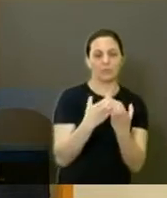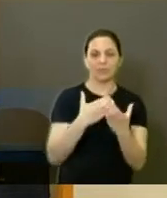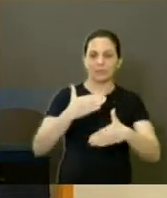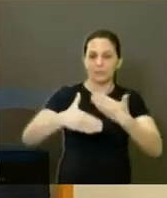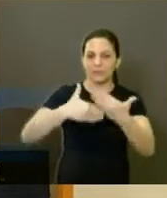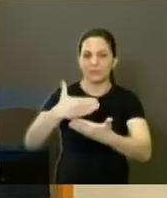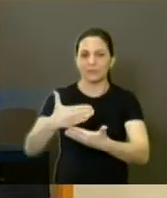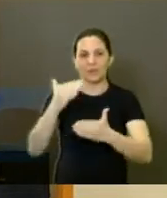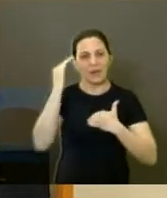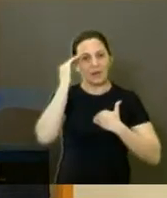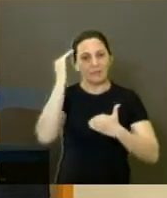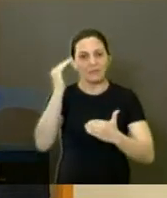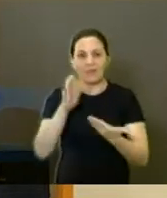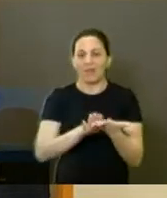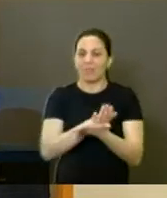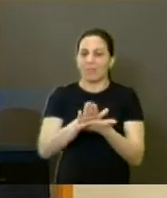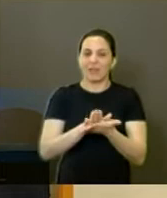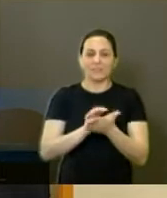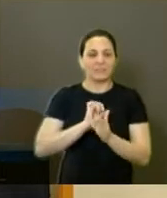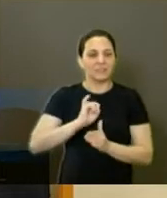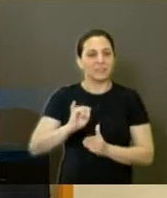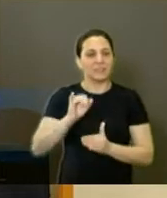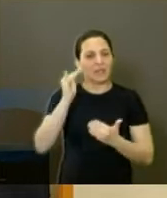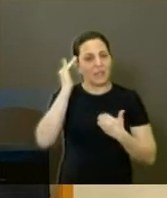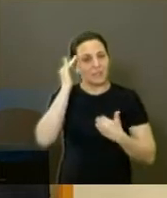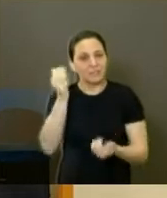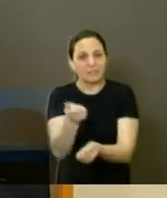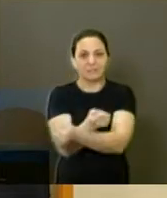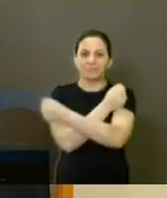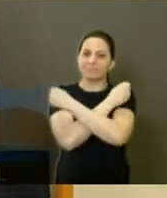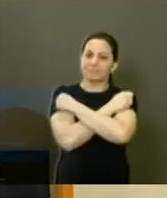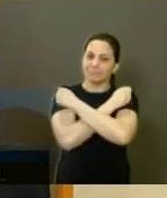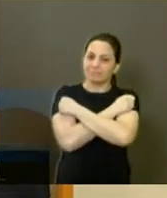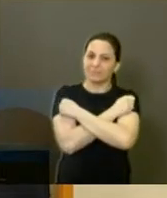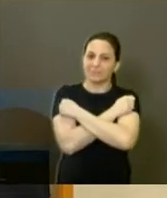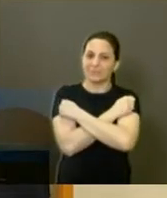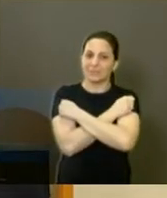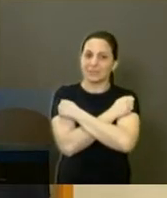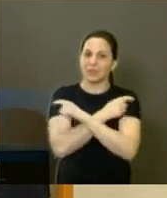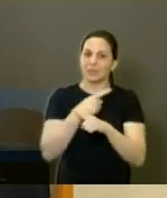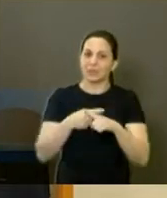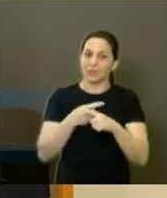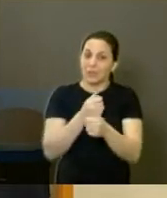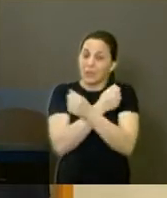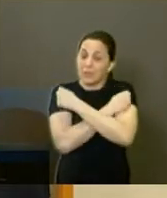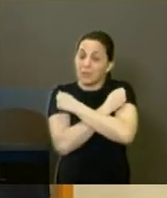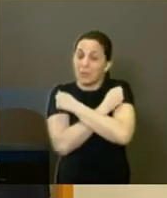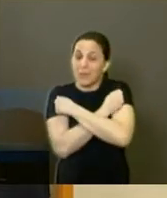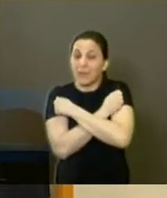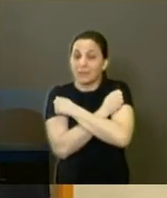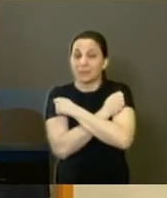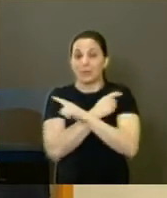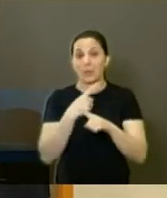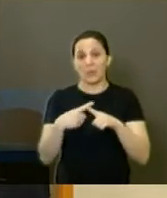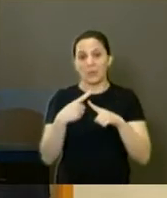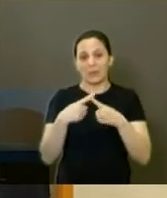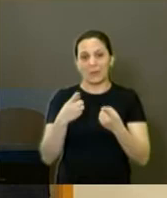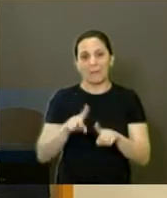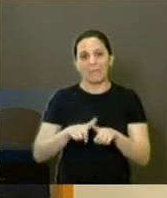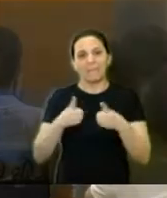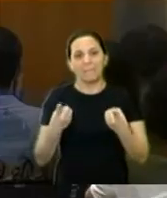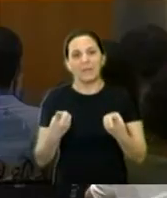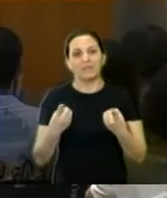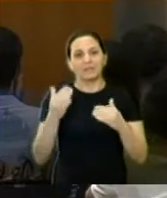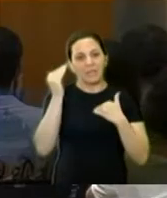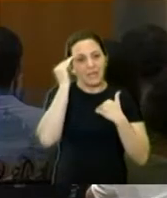posso agradecer, não tenho mais nada a fazer aqui que não seja te dar um abração, não muito forte para você nos montar, né, porque nem eu, mas agradecer